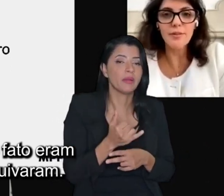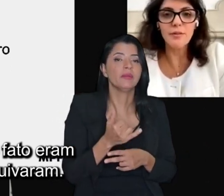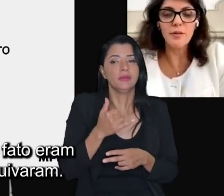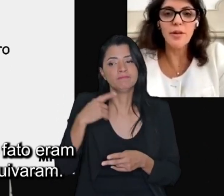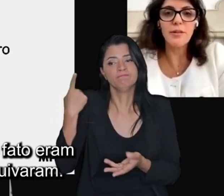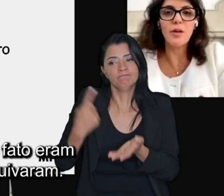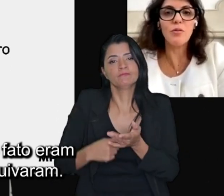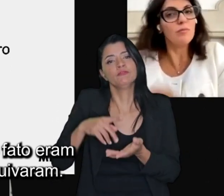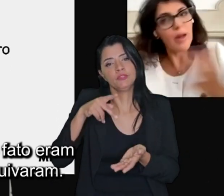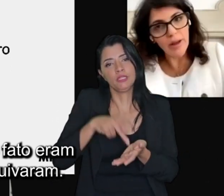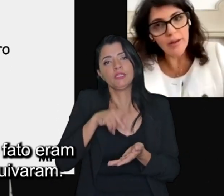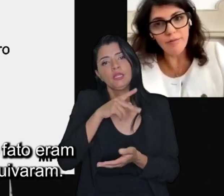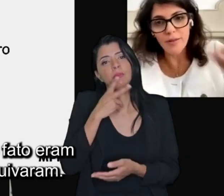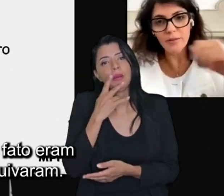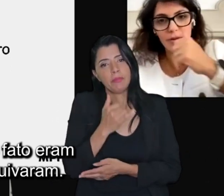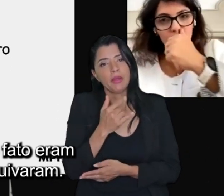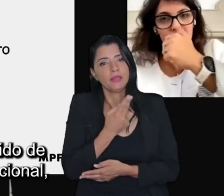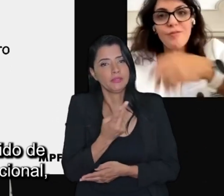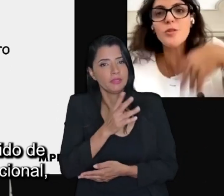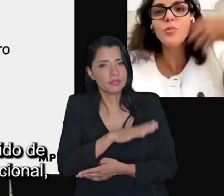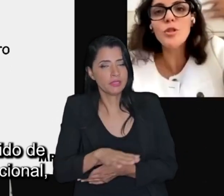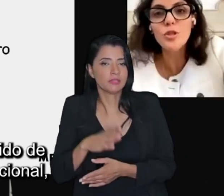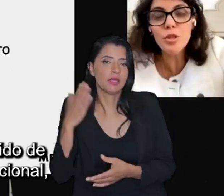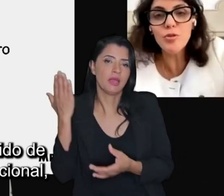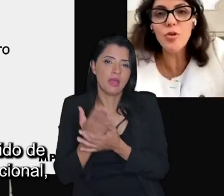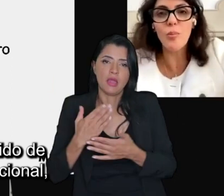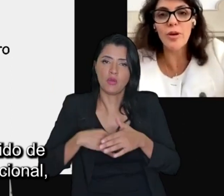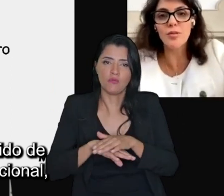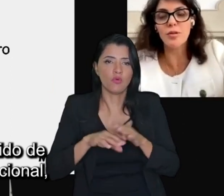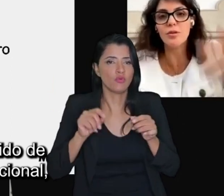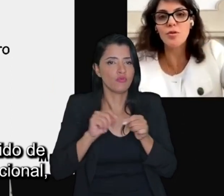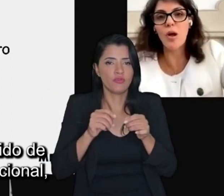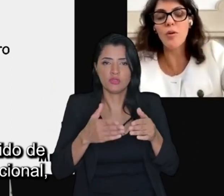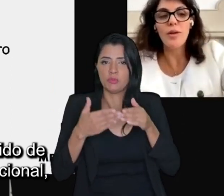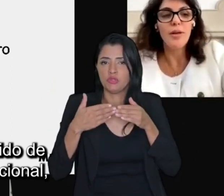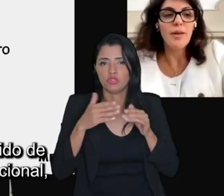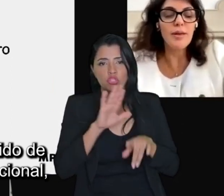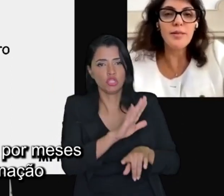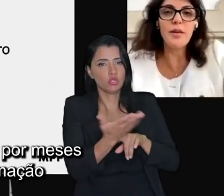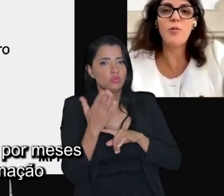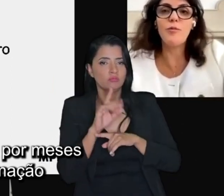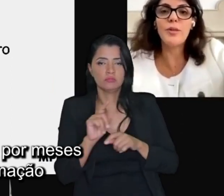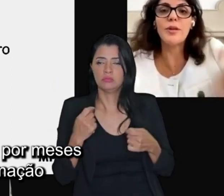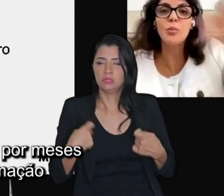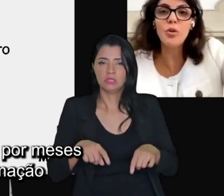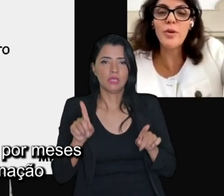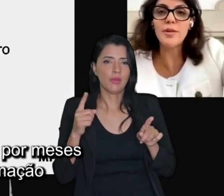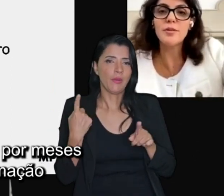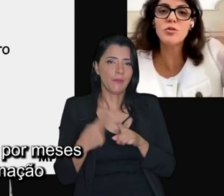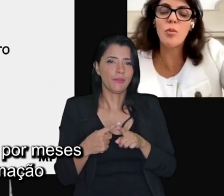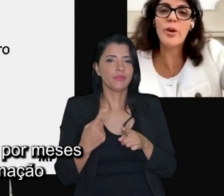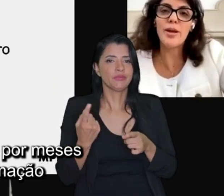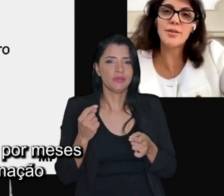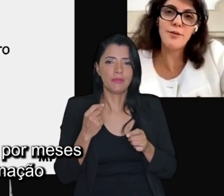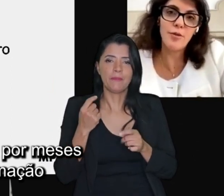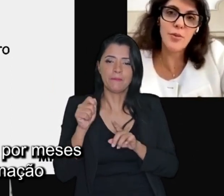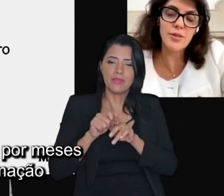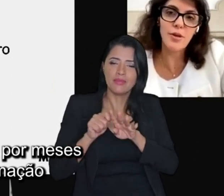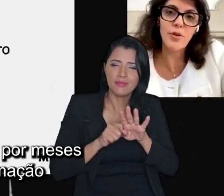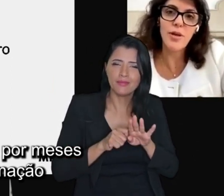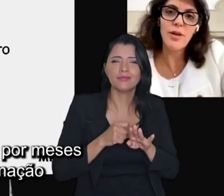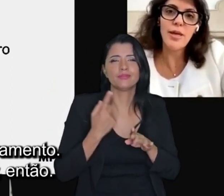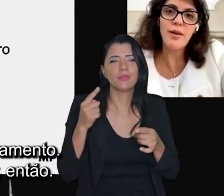seus pais. Então, arquivado. Não se fez um pedido de cooperação internacional, que seria movimentado por meses só para